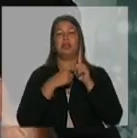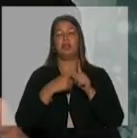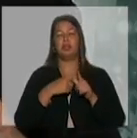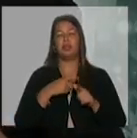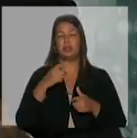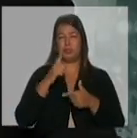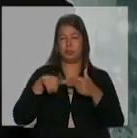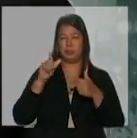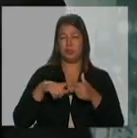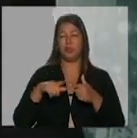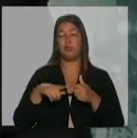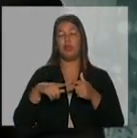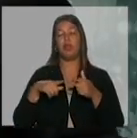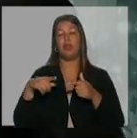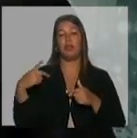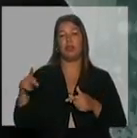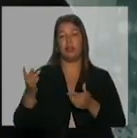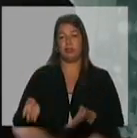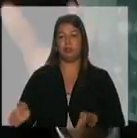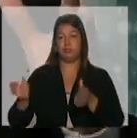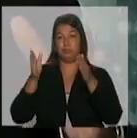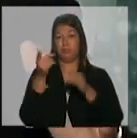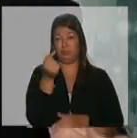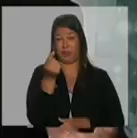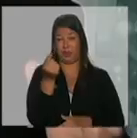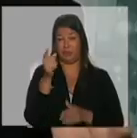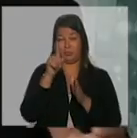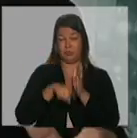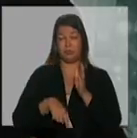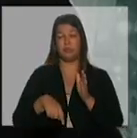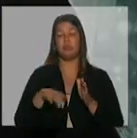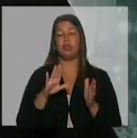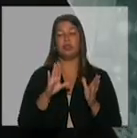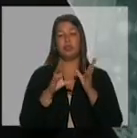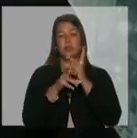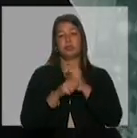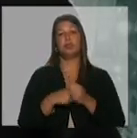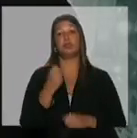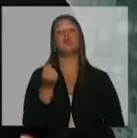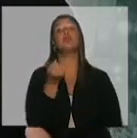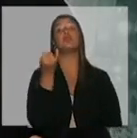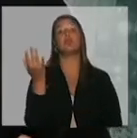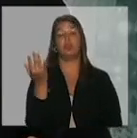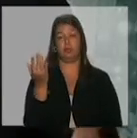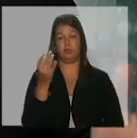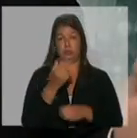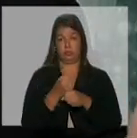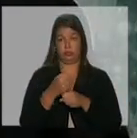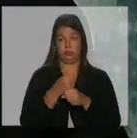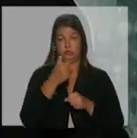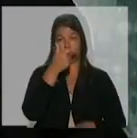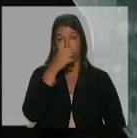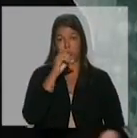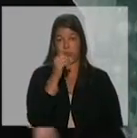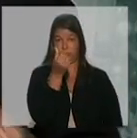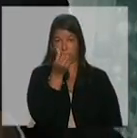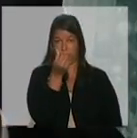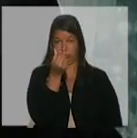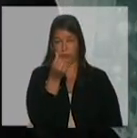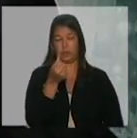setor de petróleo, a queda do preço do barril de petróleo. Como é que fechamos 2016? Fechamos 2016, como eu disse ainda há